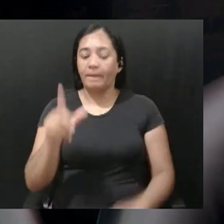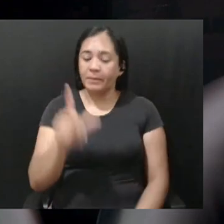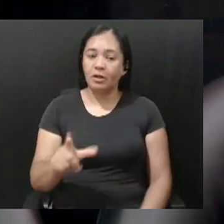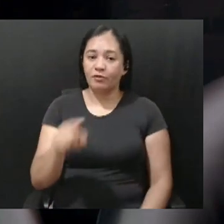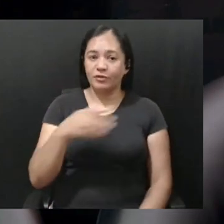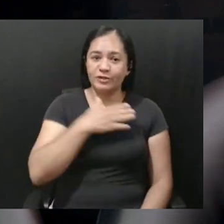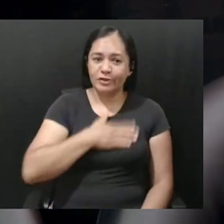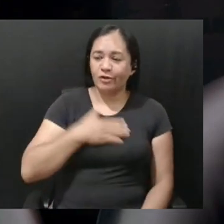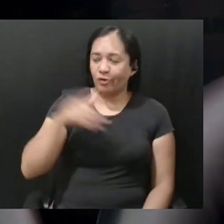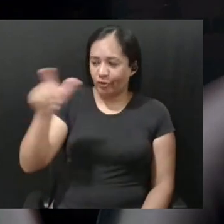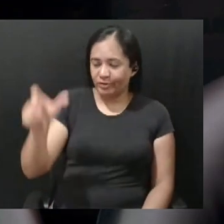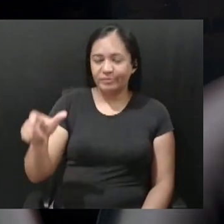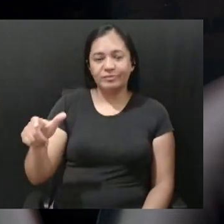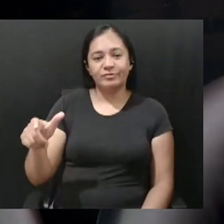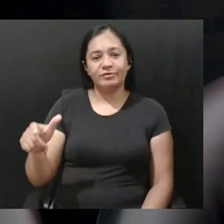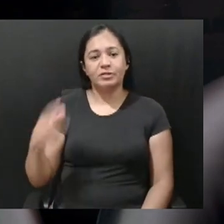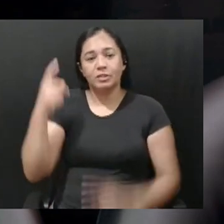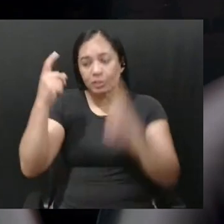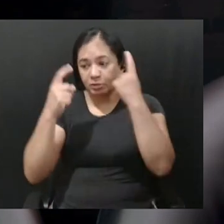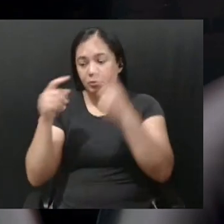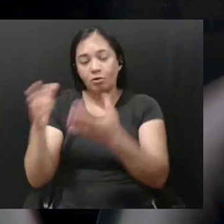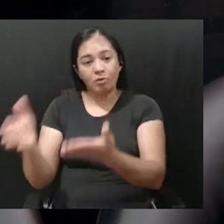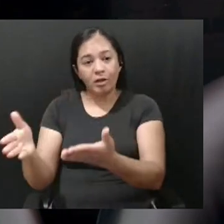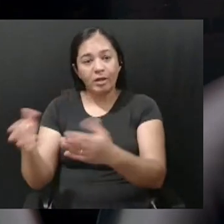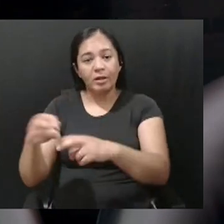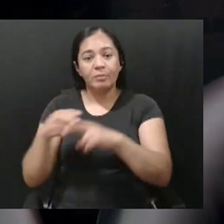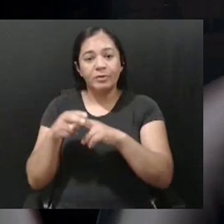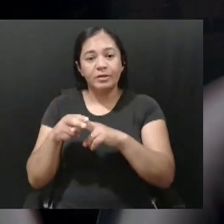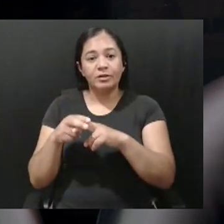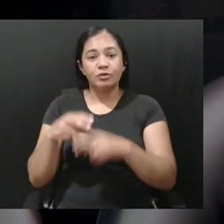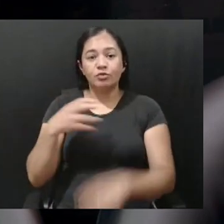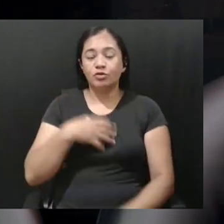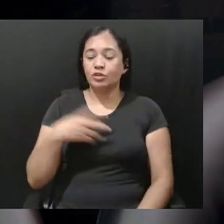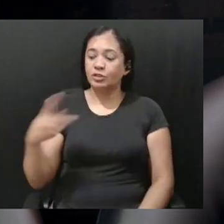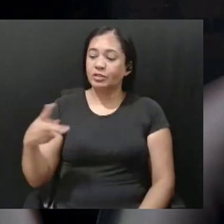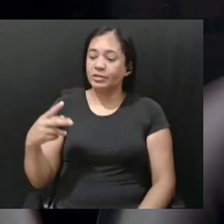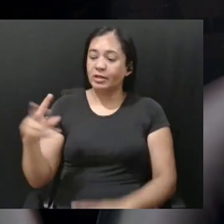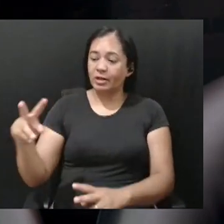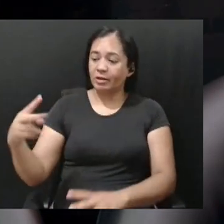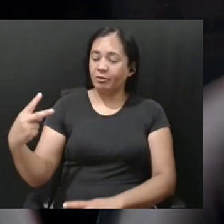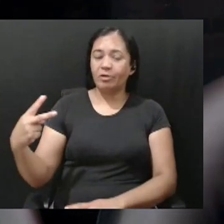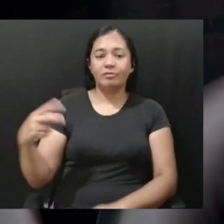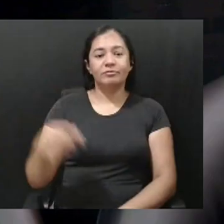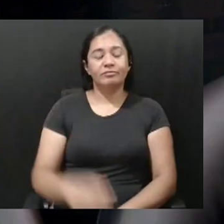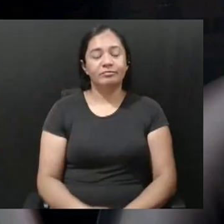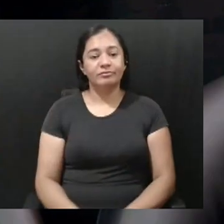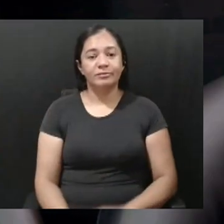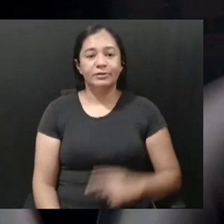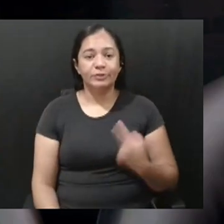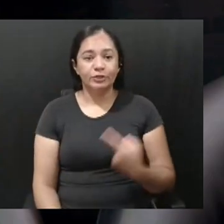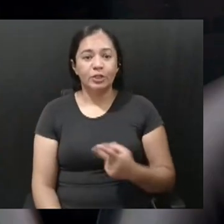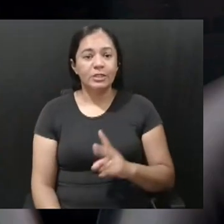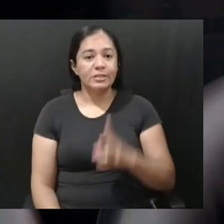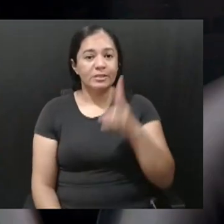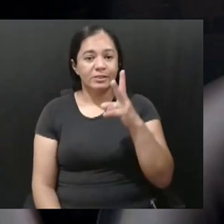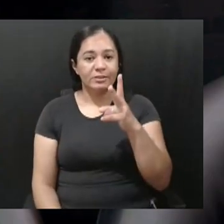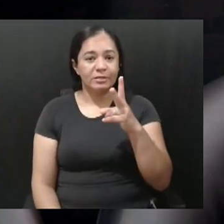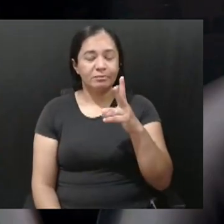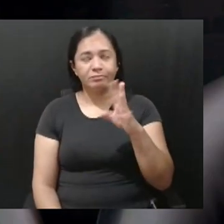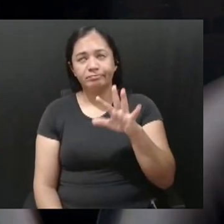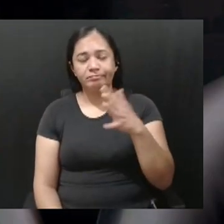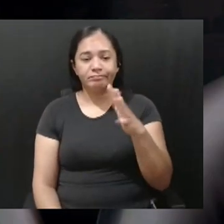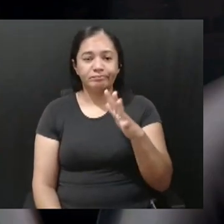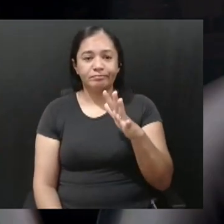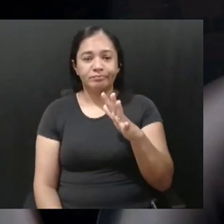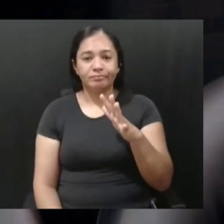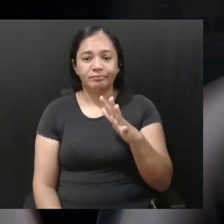com aquela pessoa e você também se importa com a maneira que aquela pessoa vê você. A gente sempre, talvez assim, o ponto delicado é que a gente